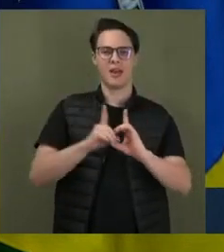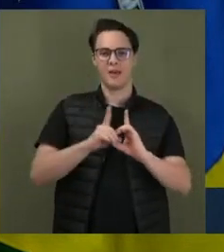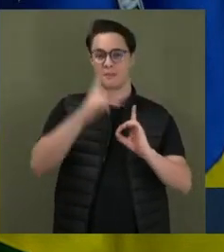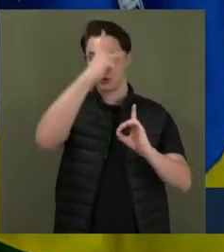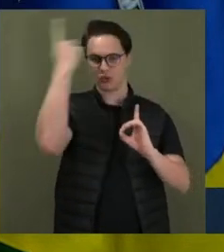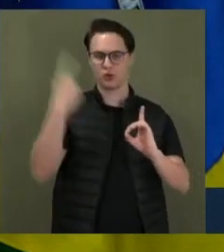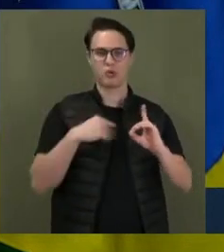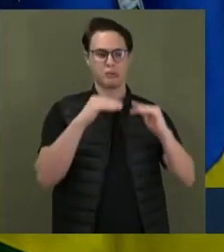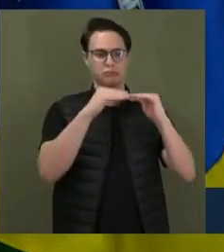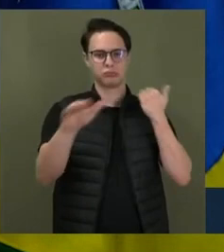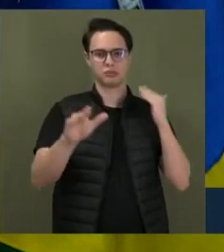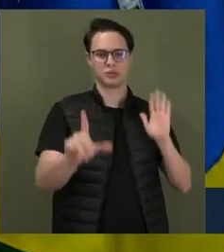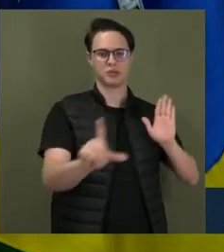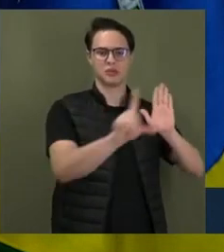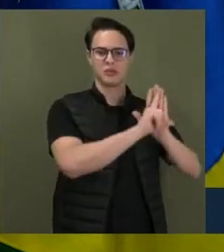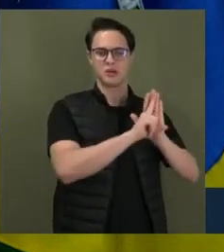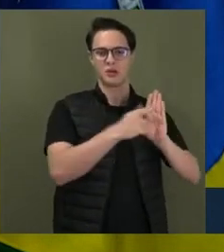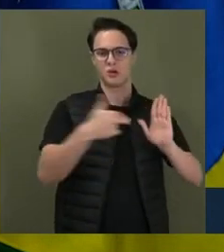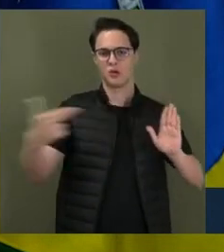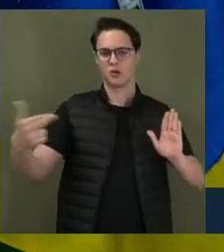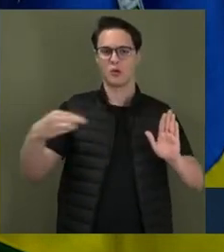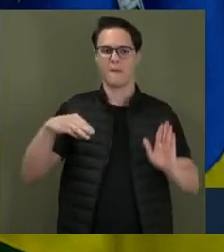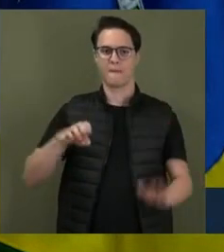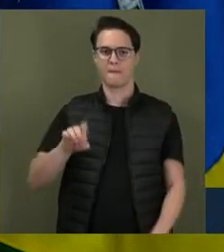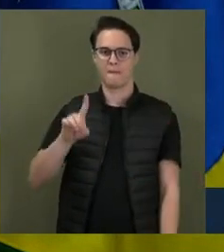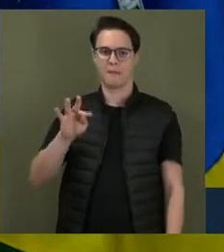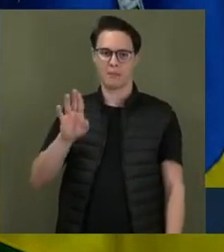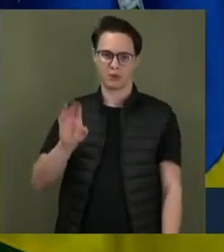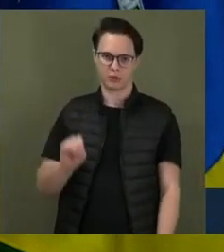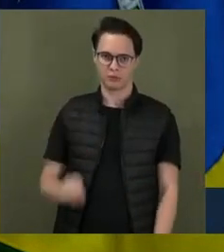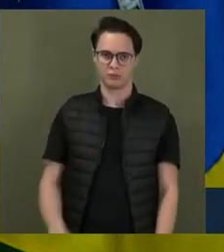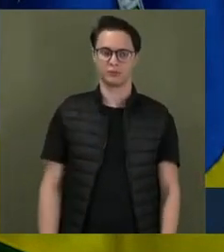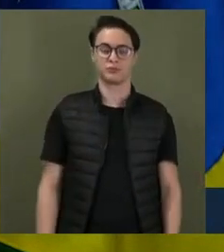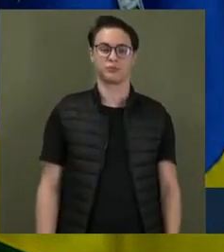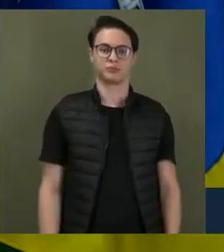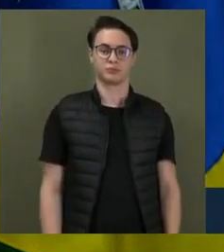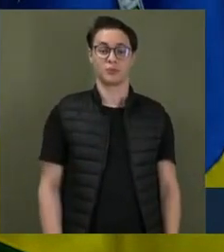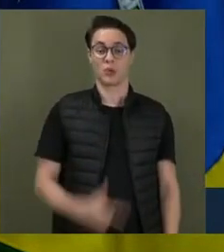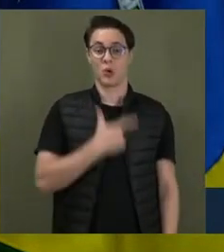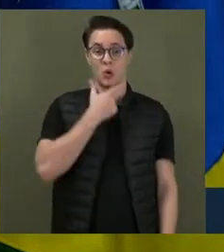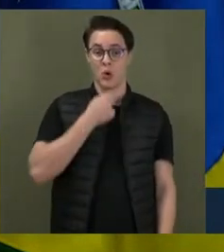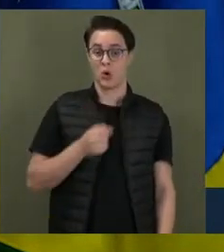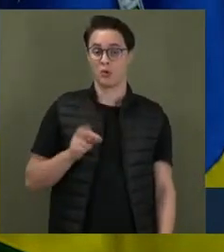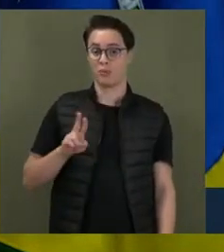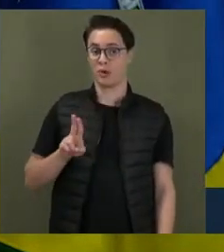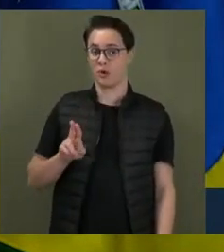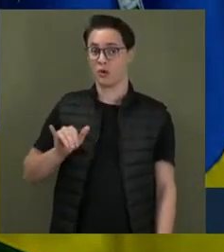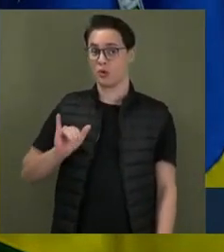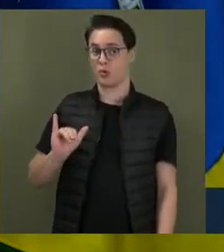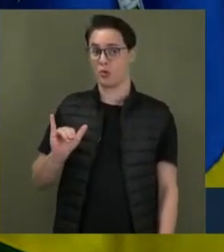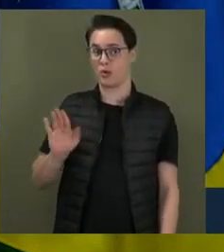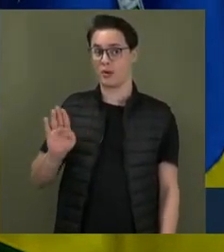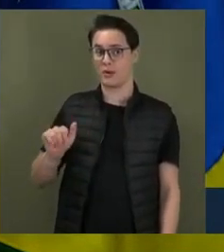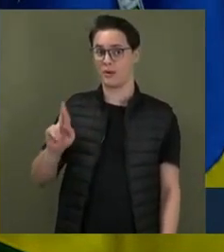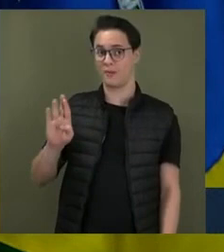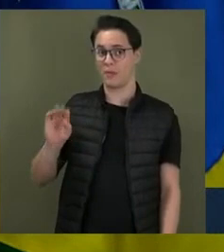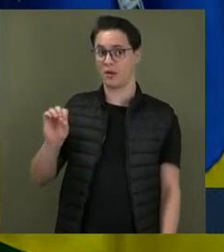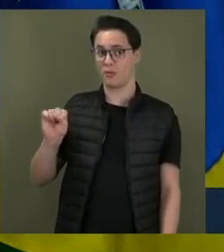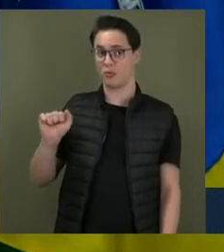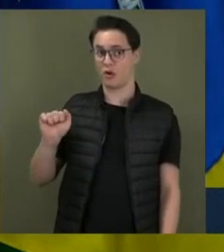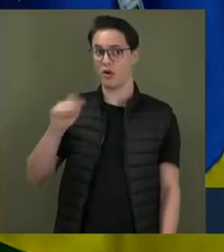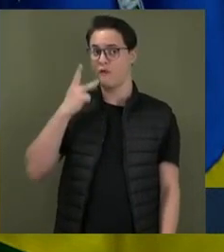procedimentos e aviltar os seus próprios métodos. Rui Barbosa dizia ainda que as leis que não protegem os nossos